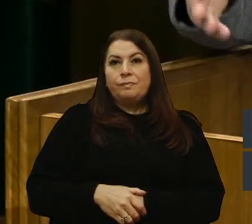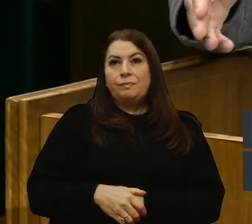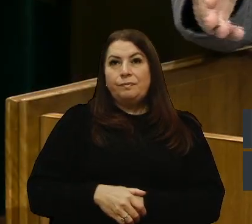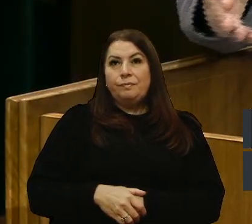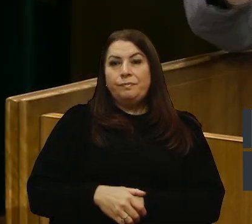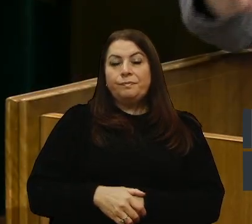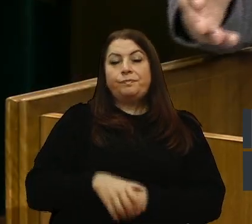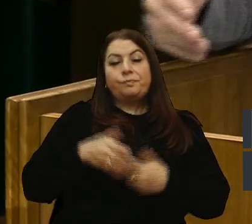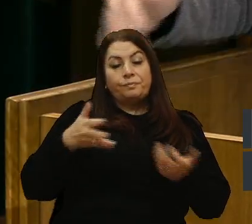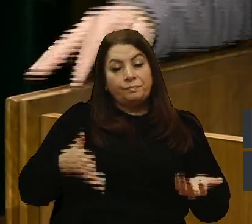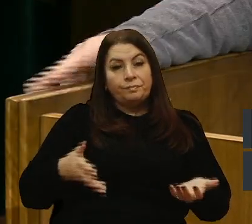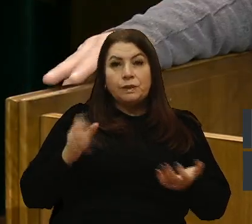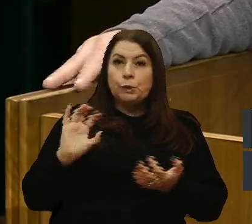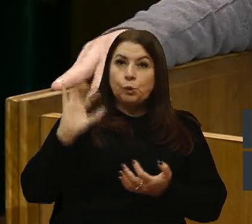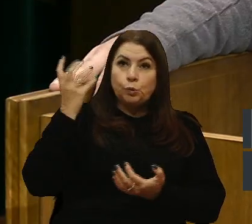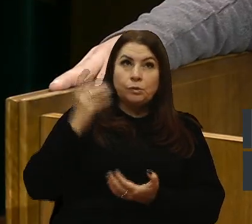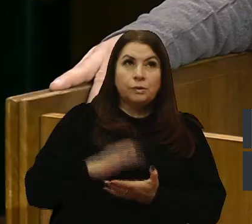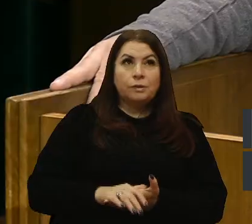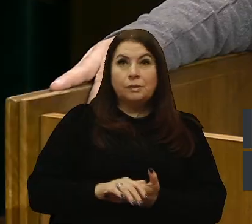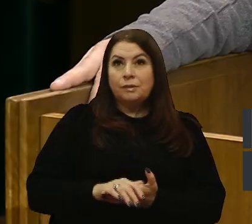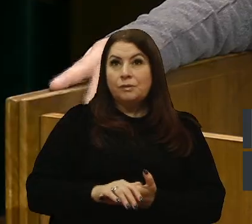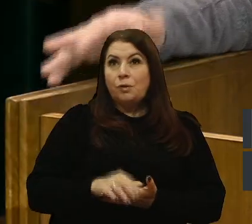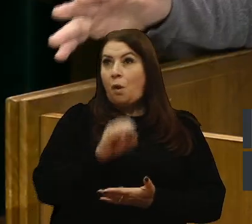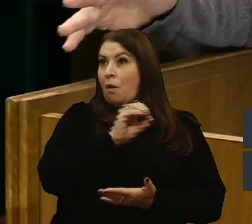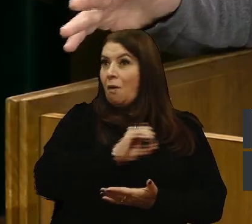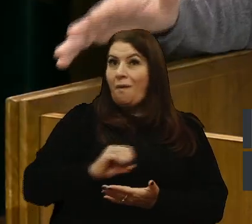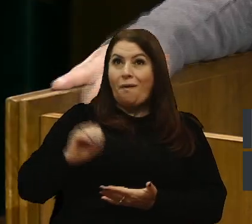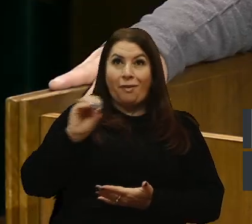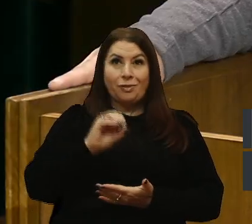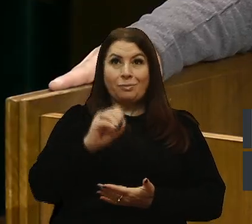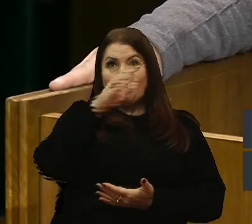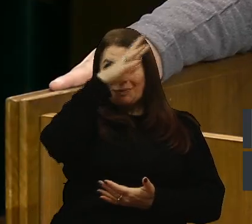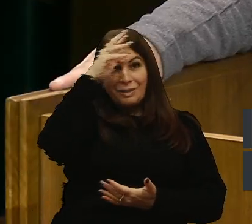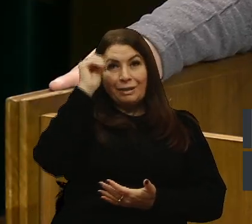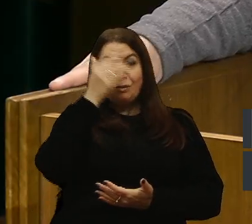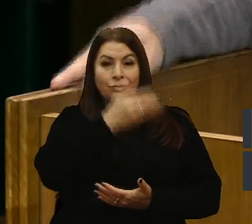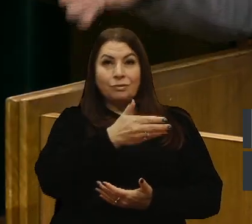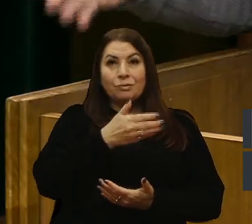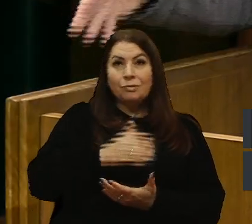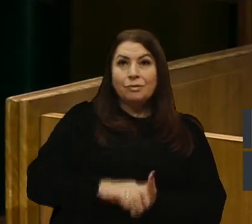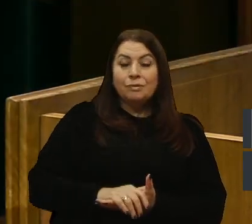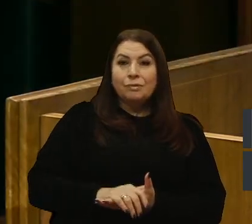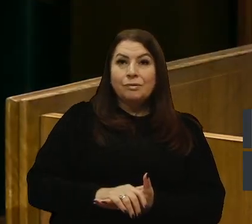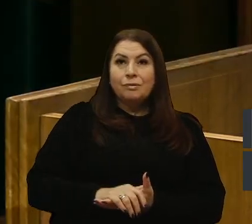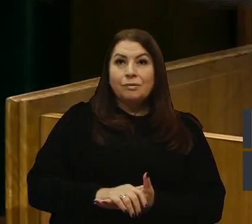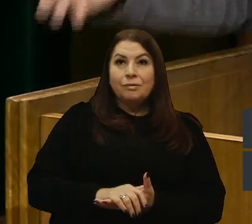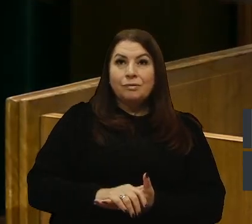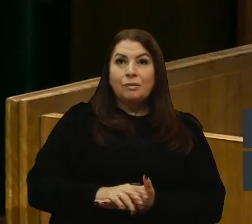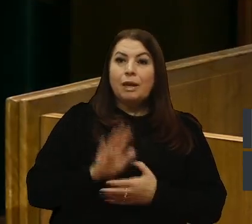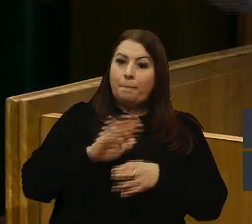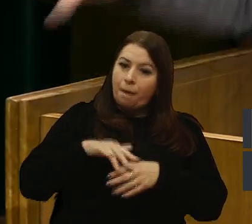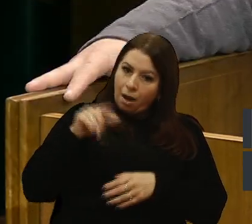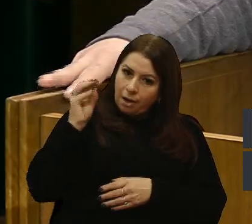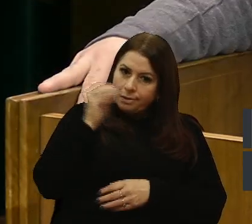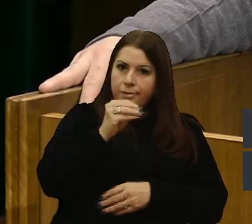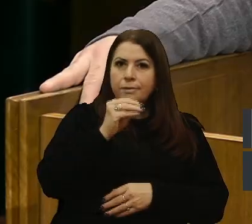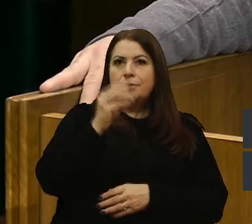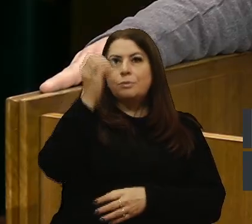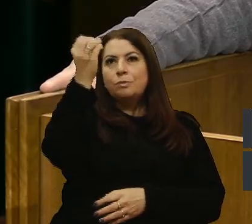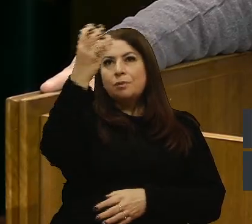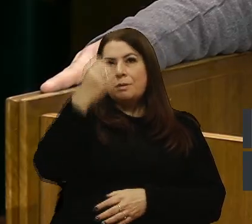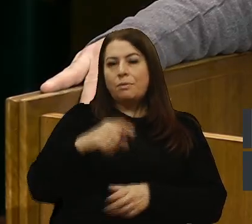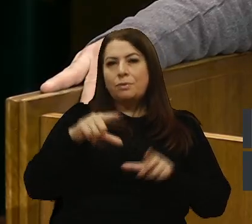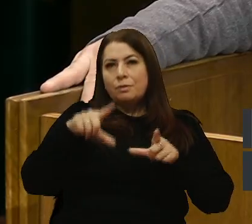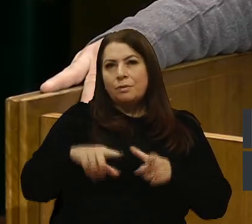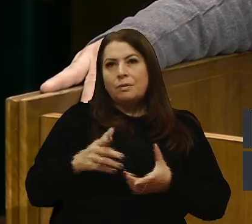E agora a solução brilhante da Prefeitura de Caxias do Sul é inserir mais um semáforo naquele